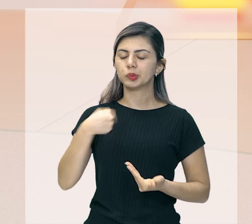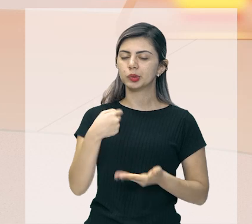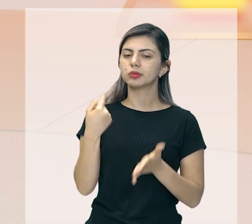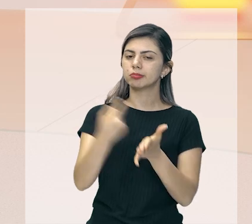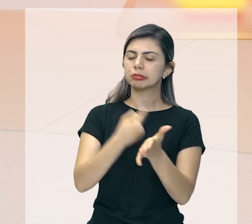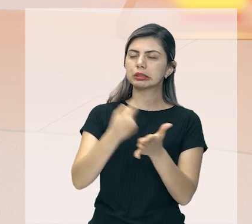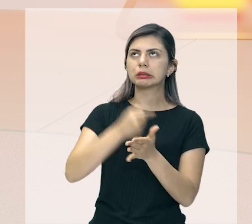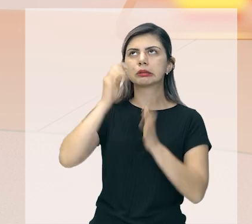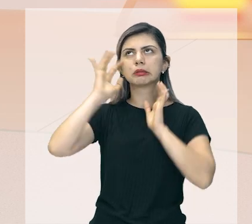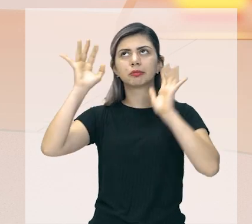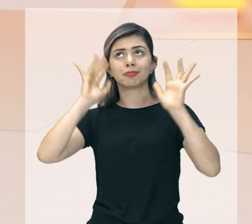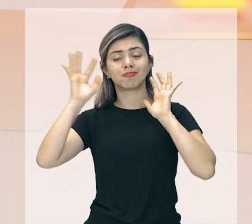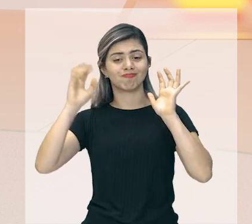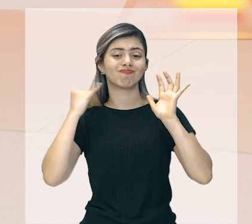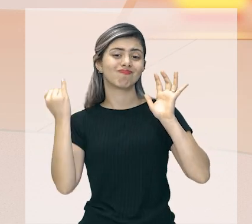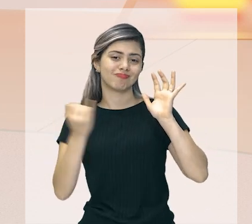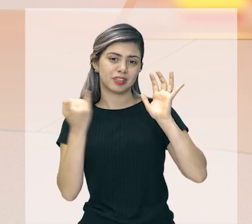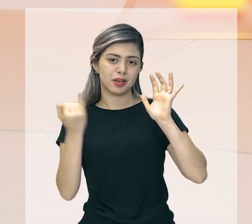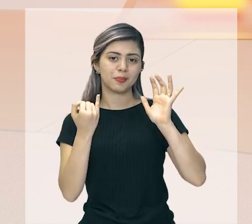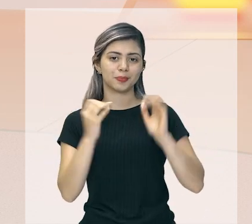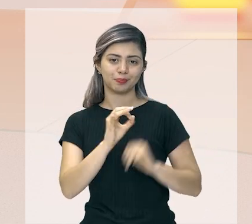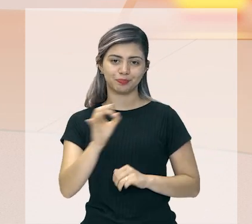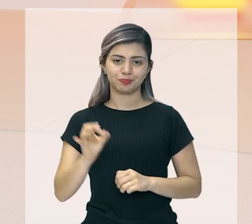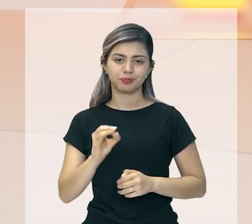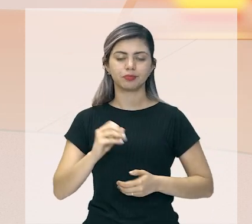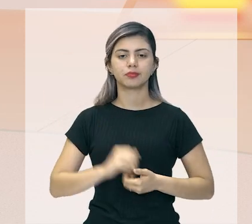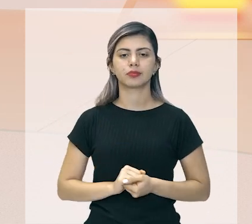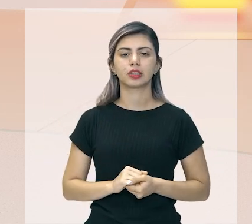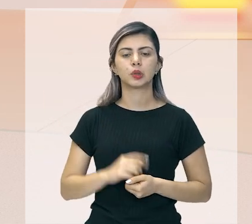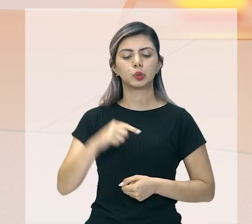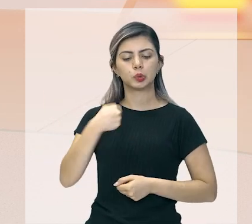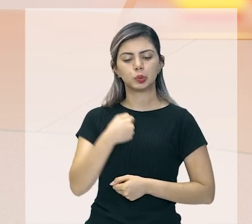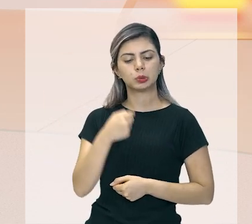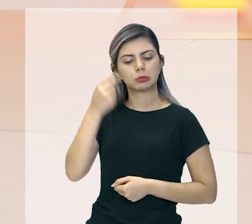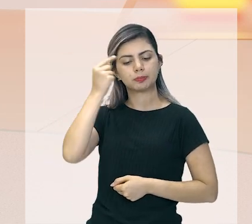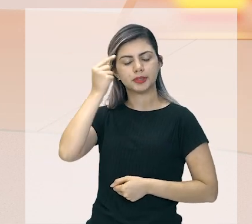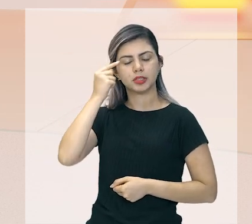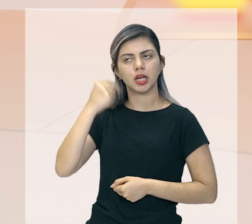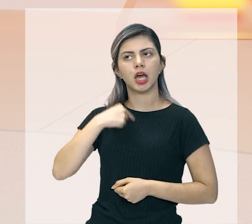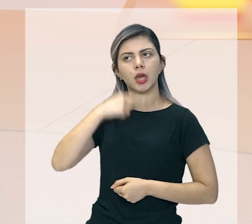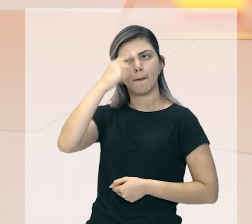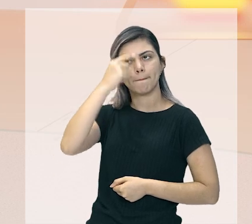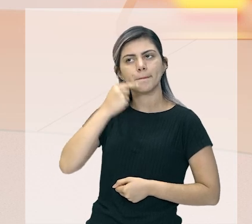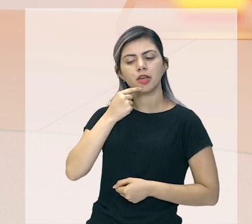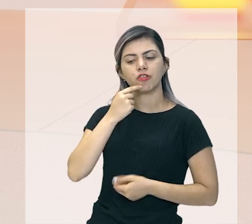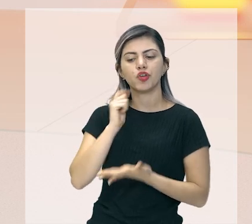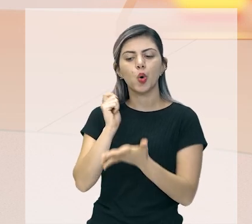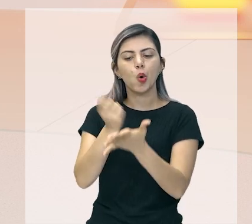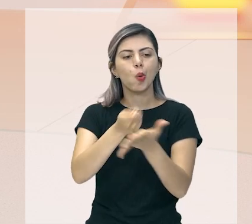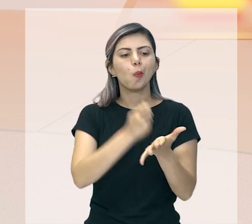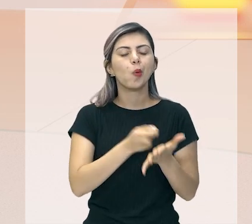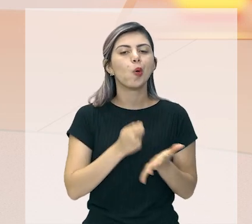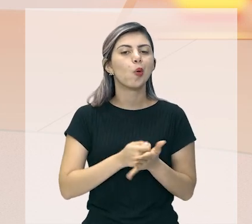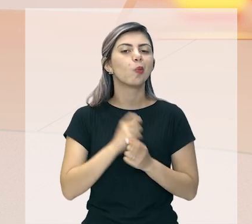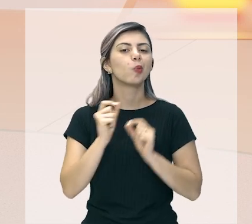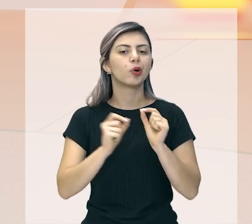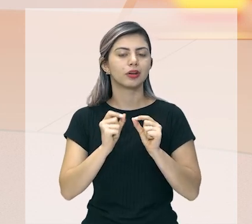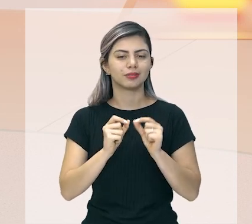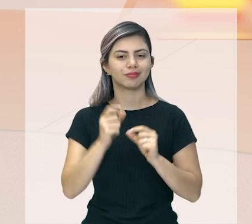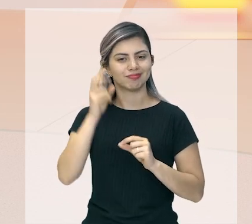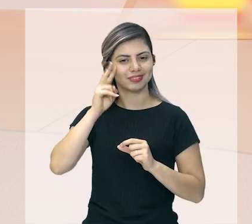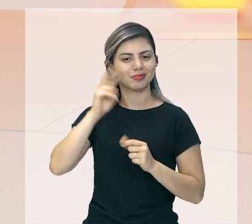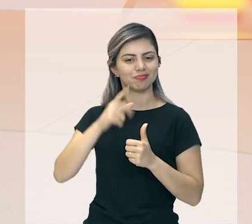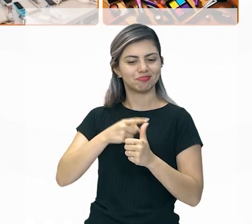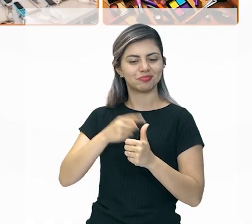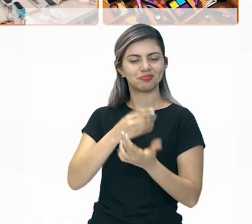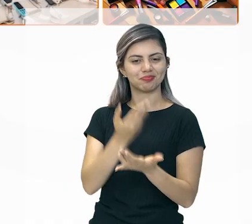muito importante a gente fazer, né? De como está sendo o nosso perfil de consumo, né? A gente verificou isso aí na nossa primeira aula. O consumo,